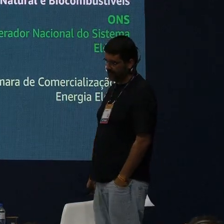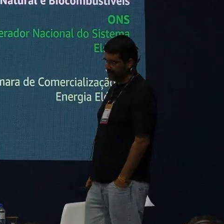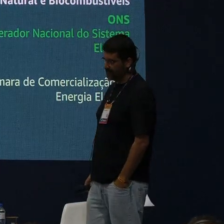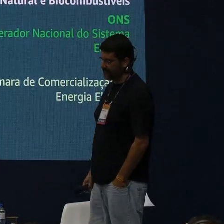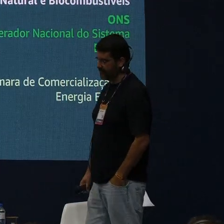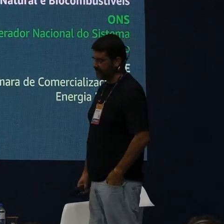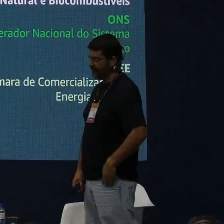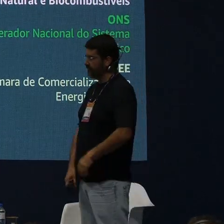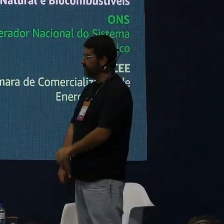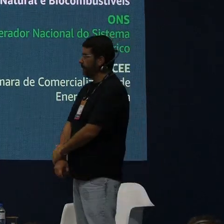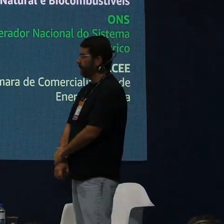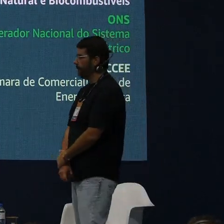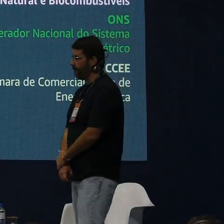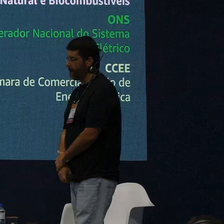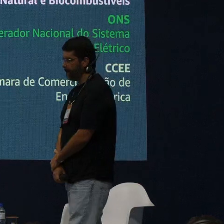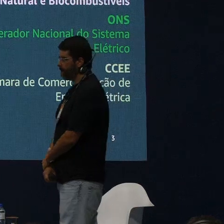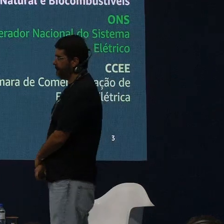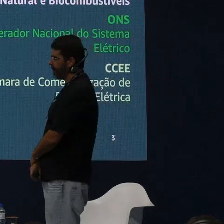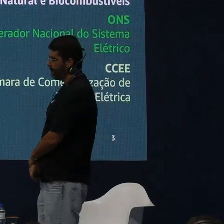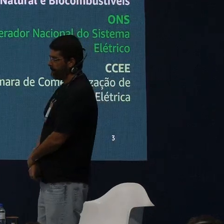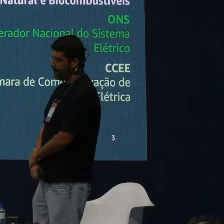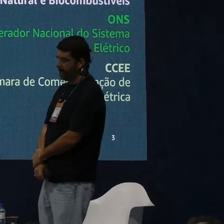de pessoas, a gente não tem nenhum ativo.